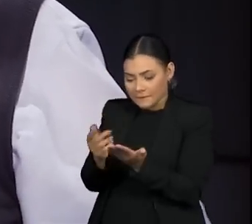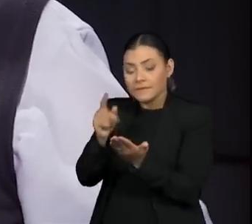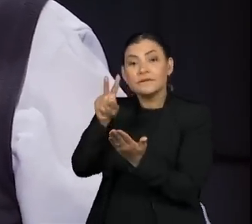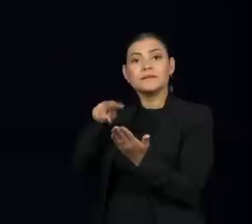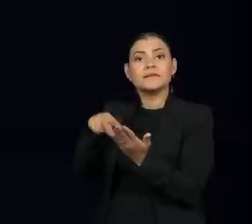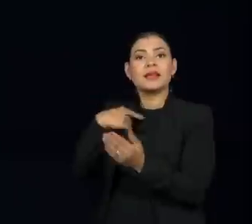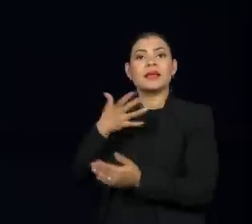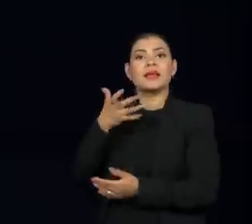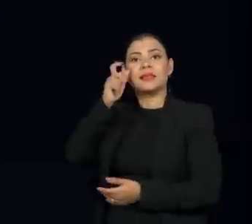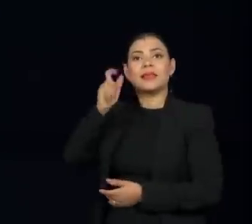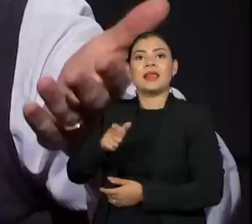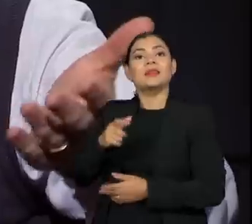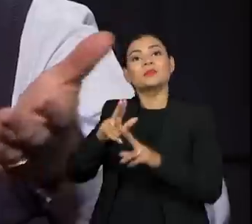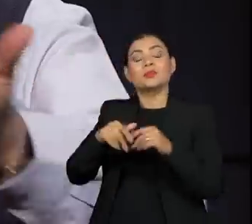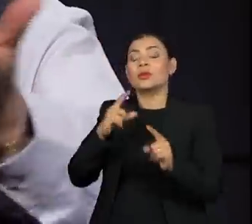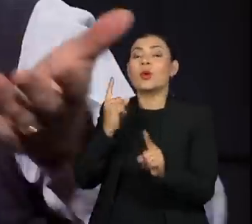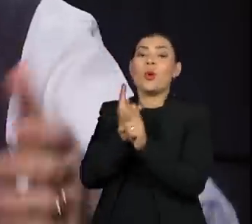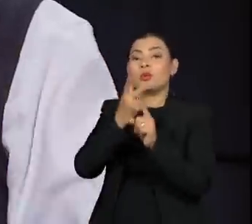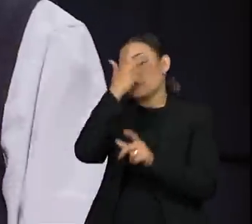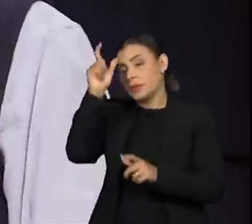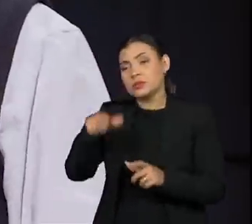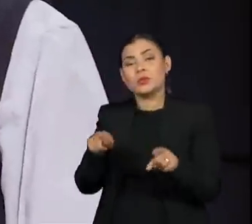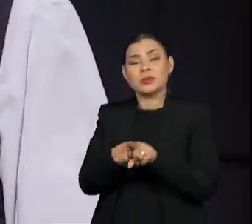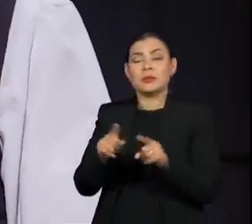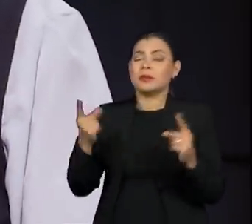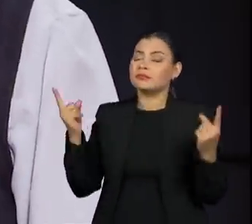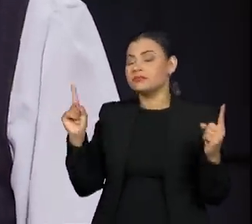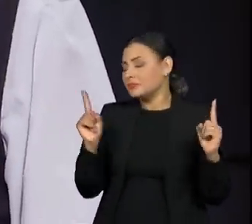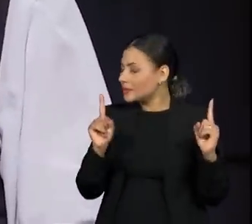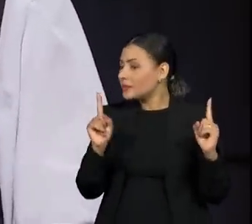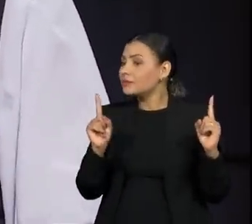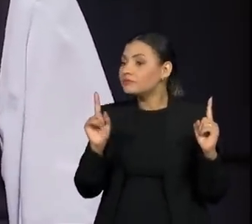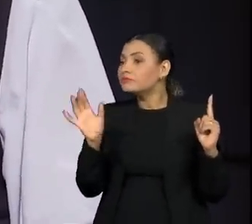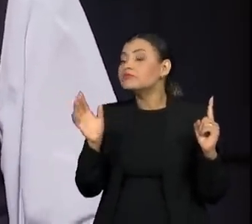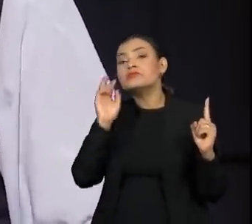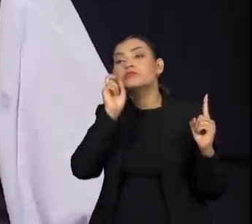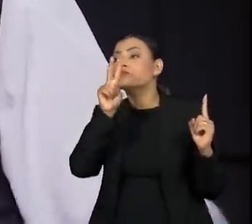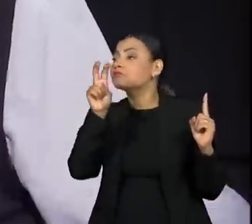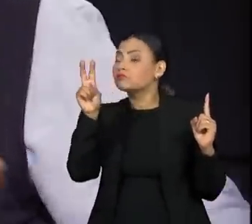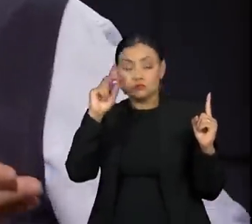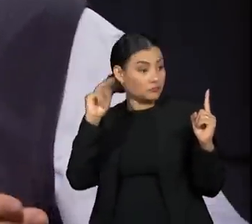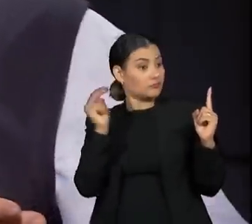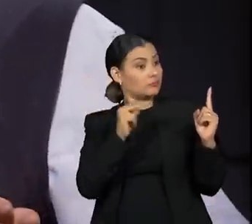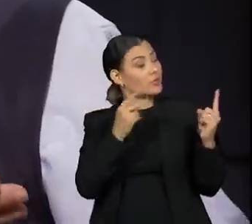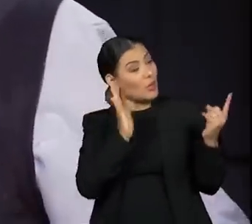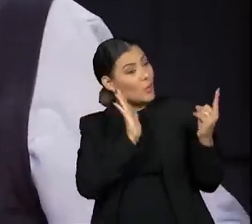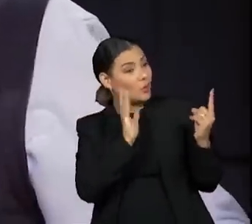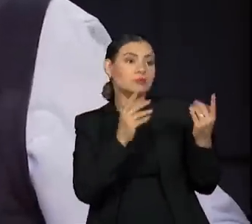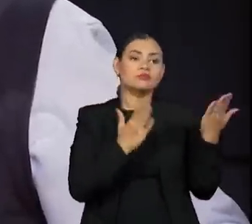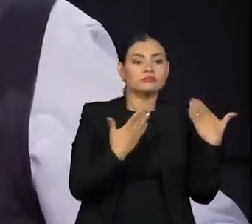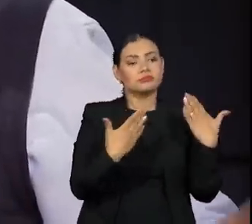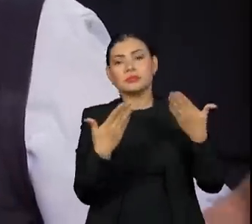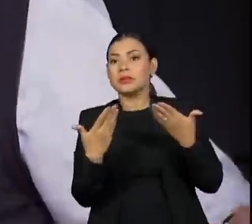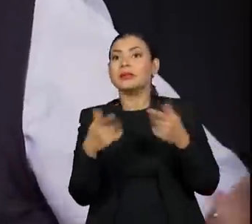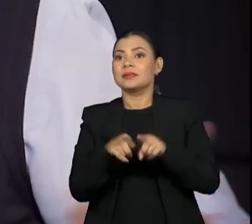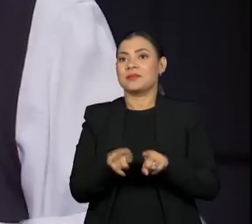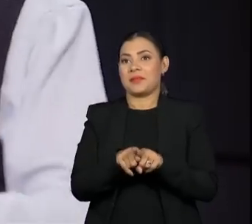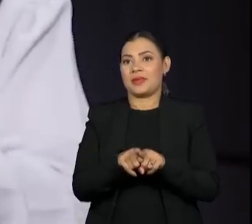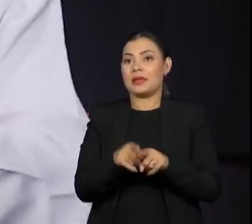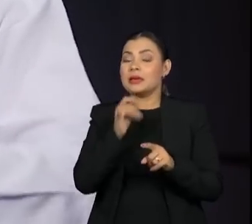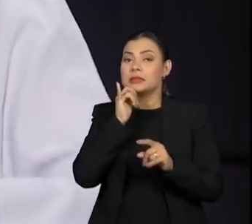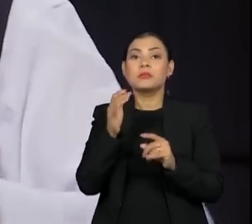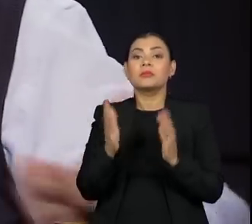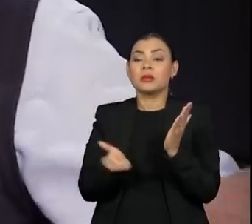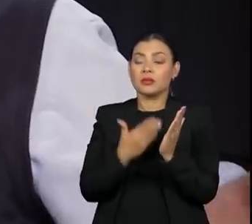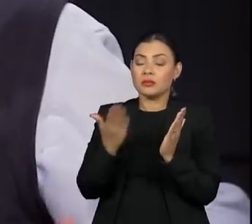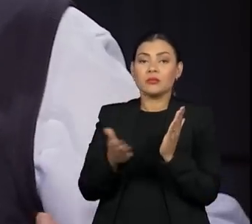uma pessoa encontra uma pessoa Alguém conversa né Por exemplo não tem coisa melhor do que numa livraria sem